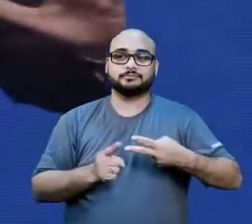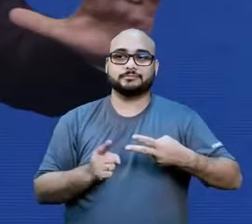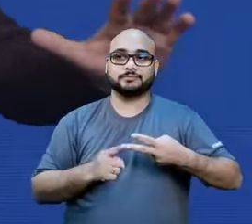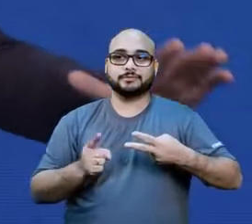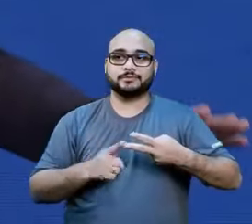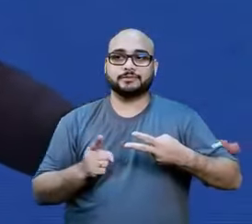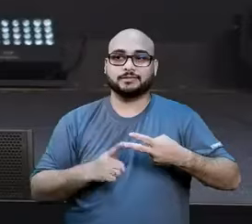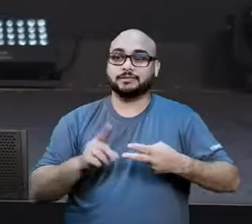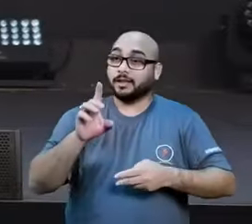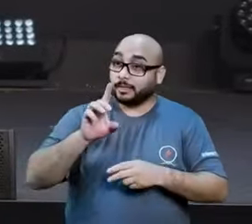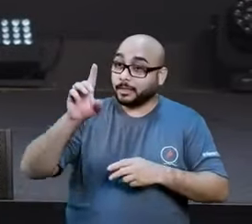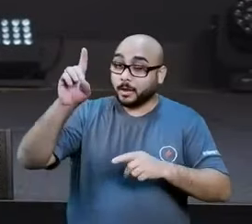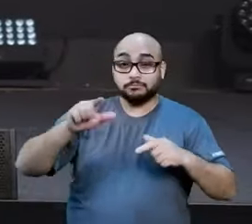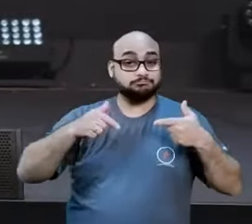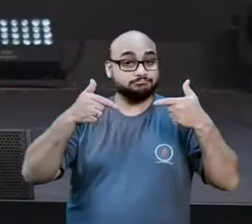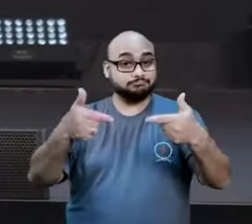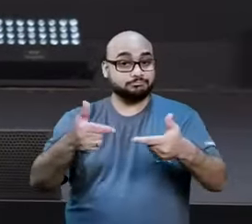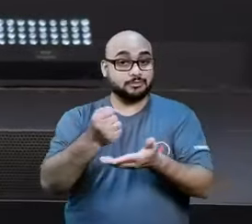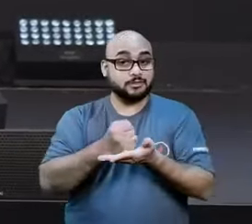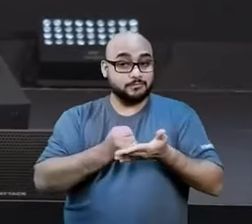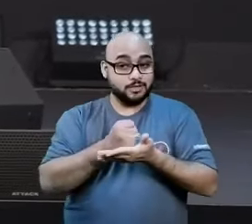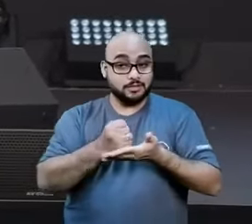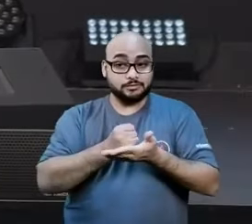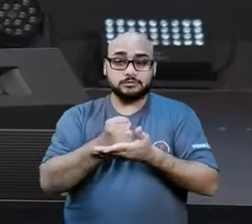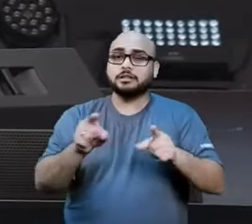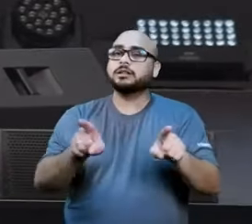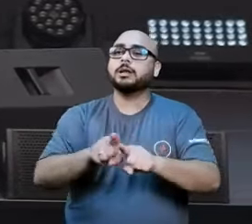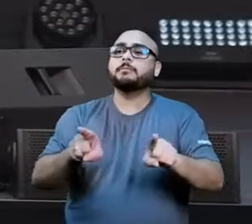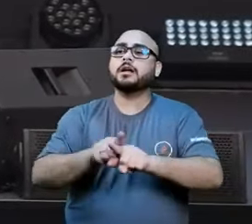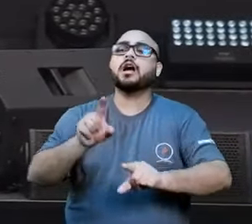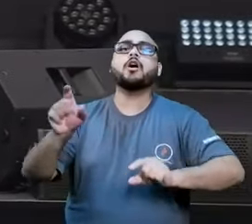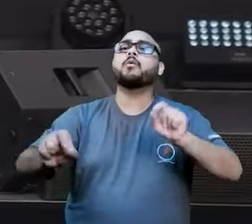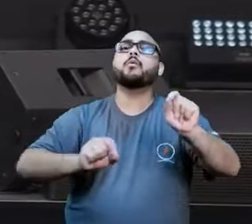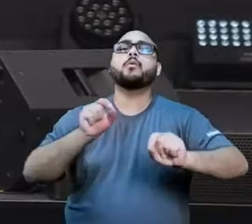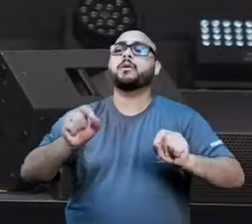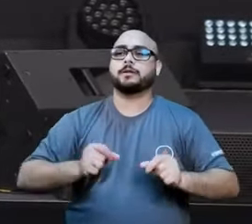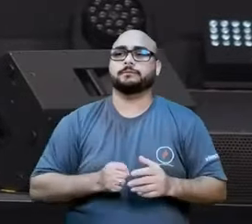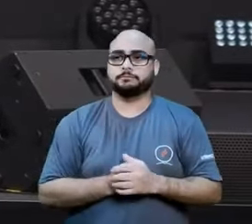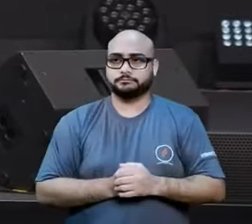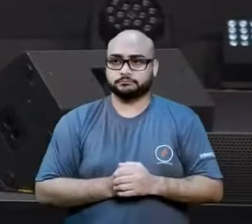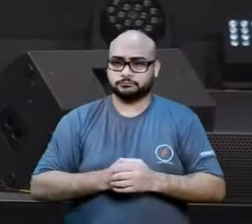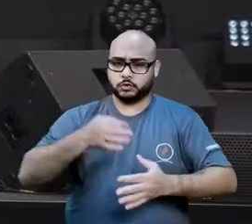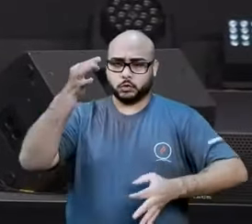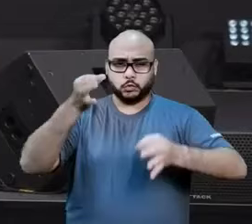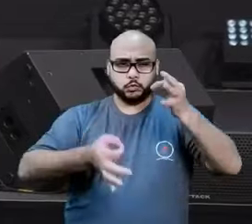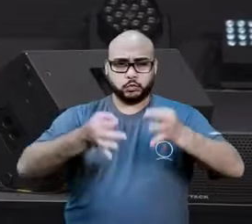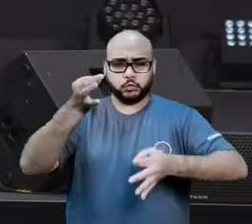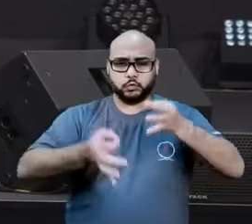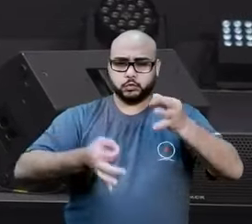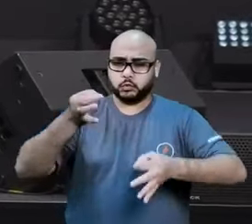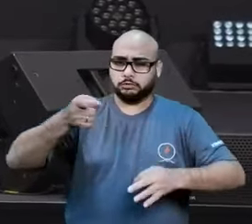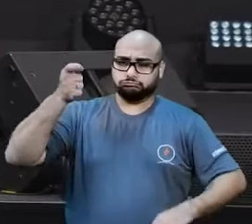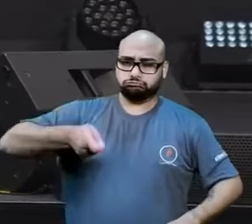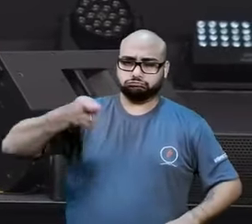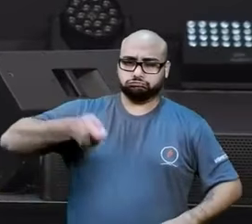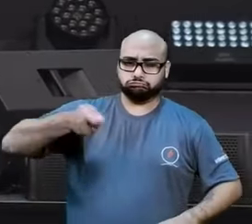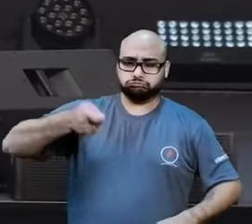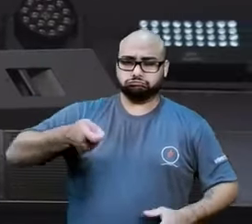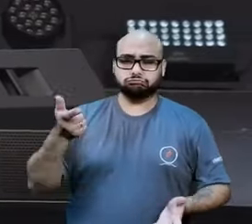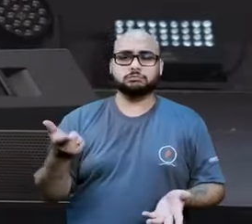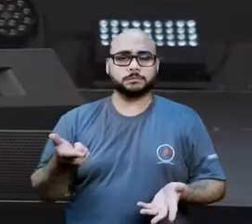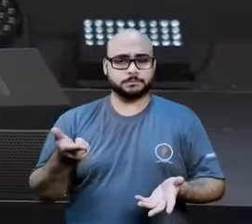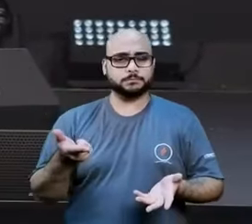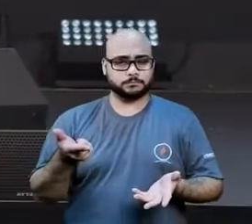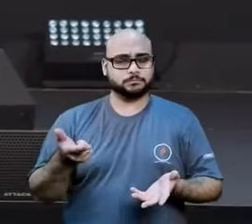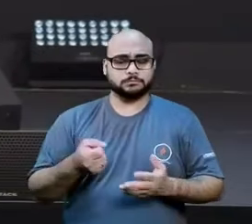age baseada em amor e Deus age baseado em justiça o